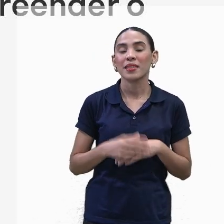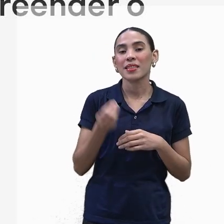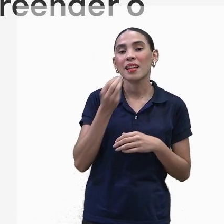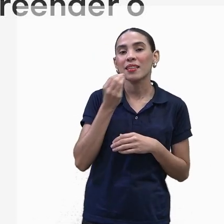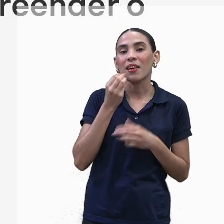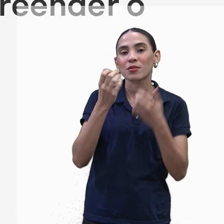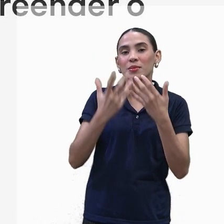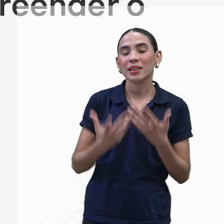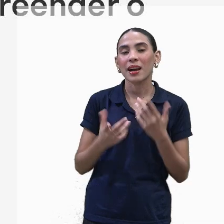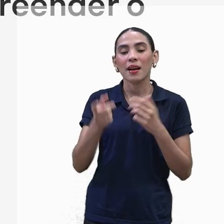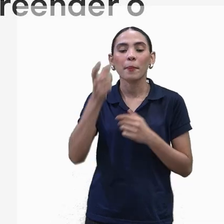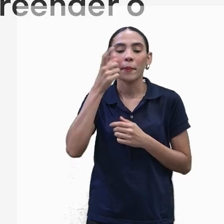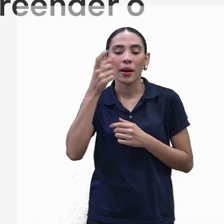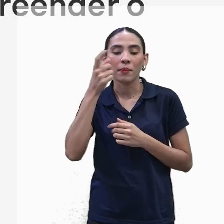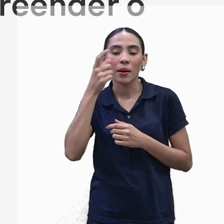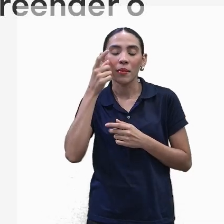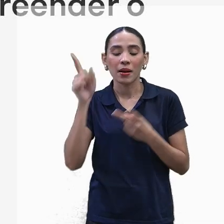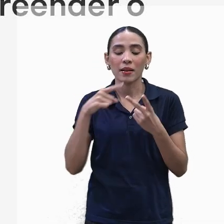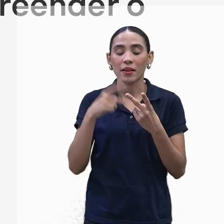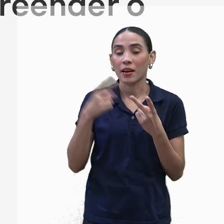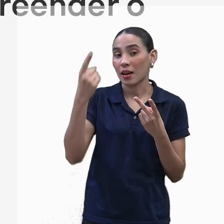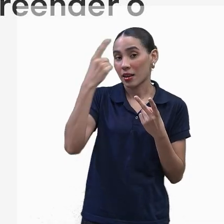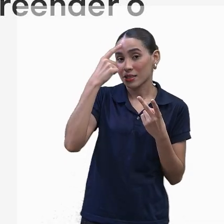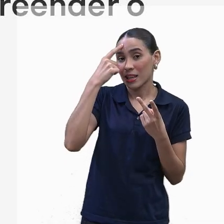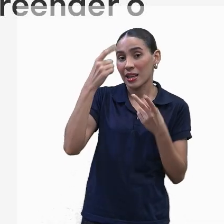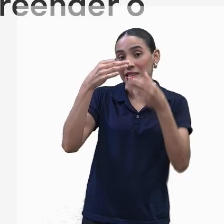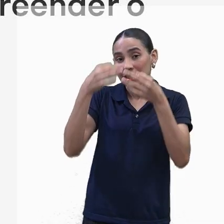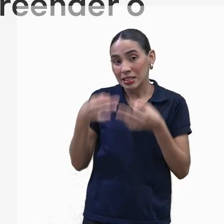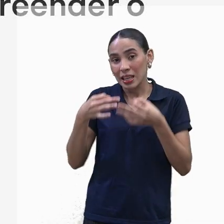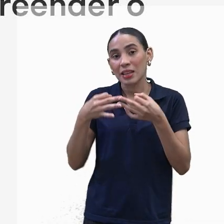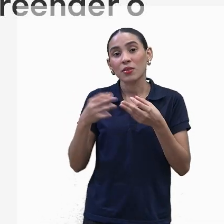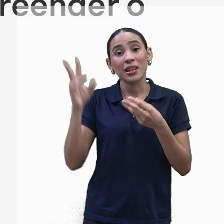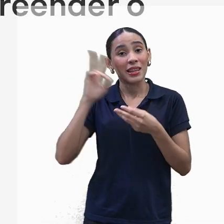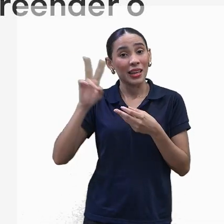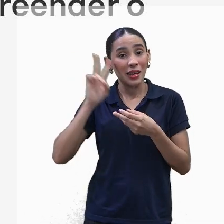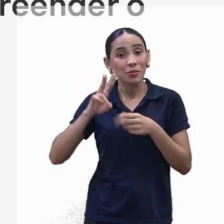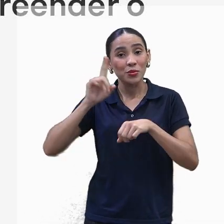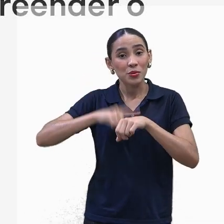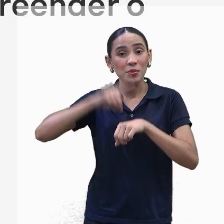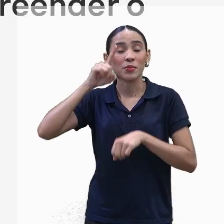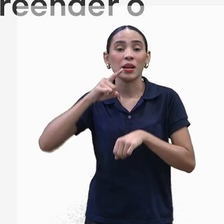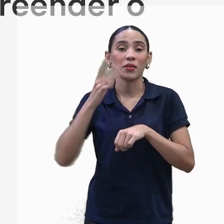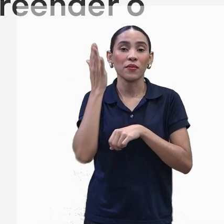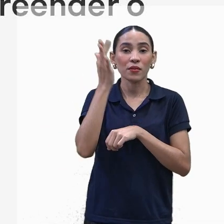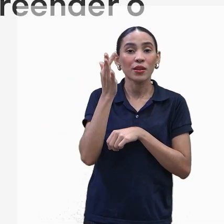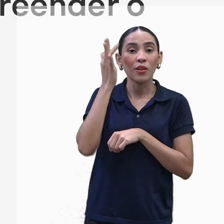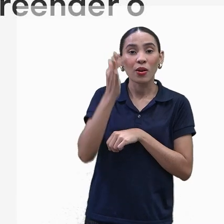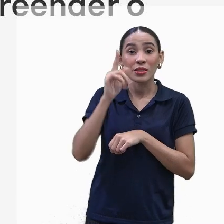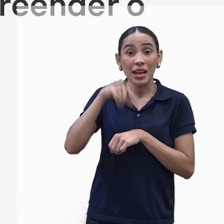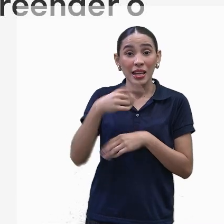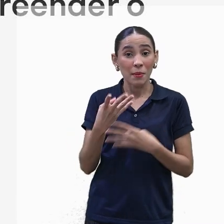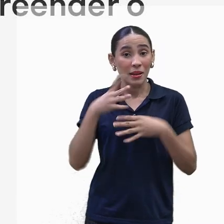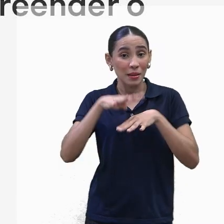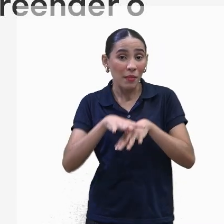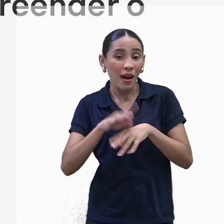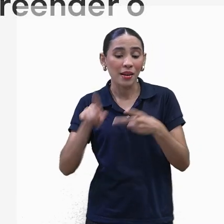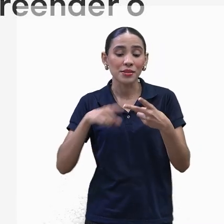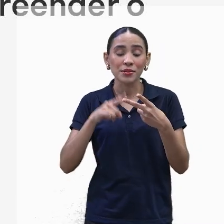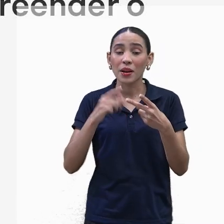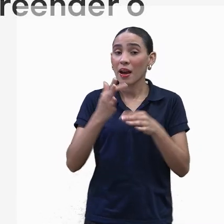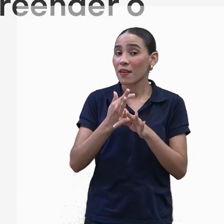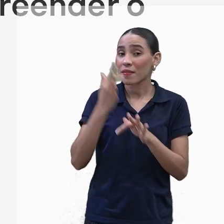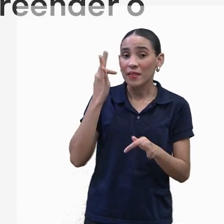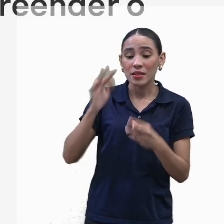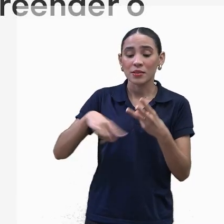explicações baseadas na observação, no raciocínio lógico. Lembre que os primeiros filósofos eram matemáticos, eram